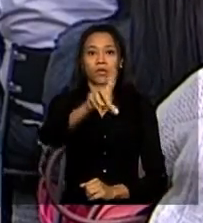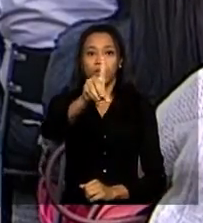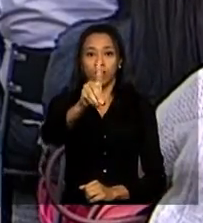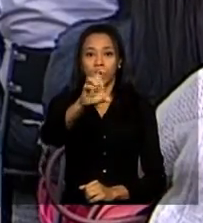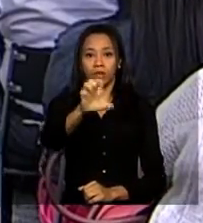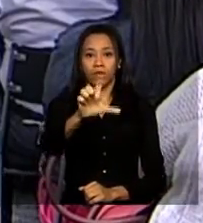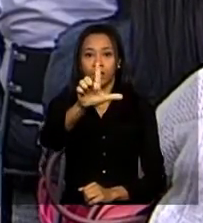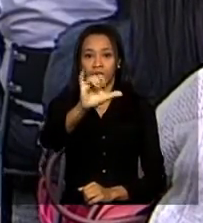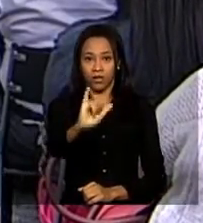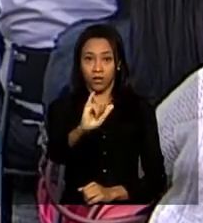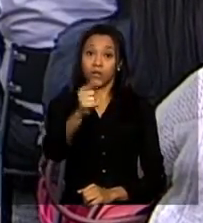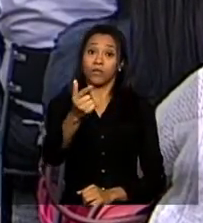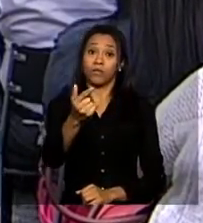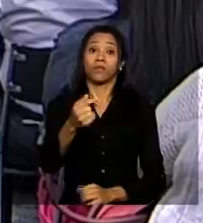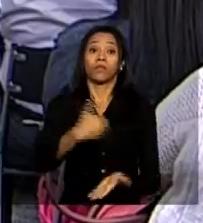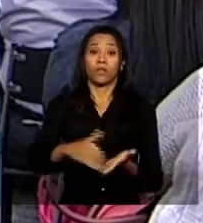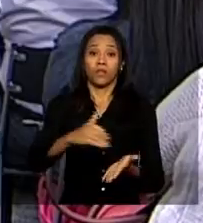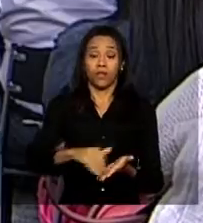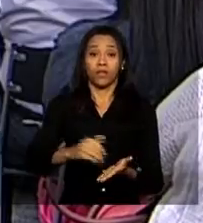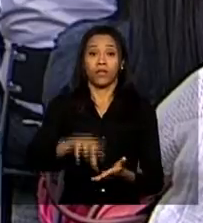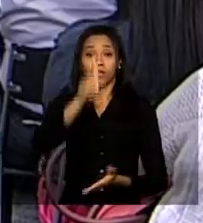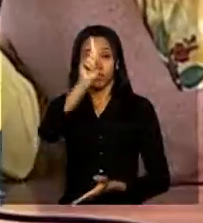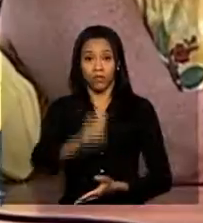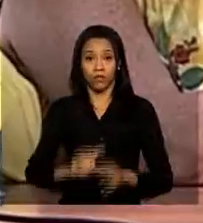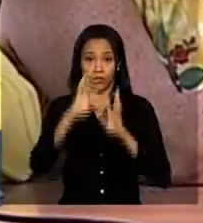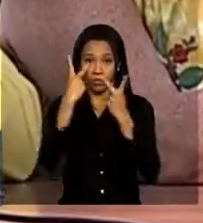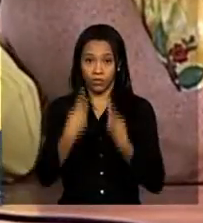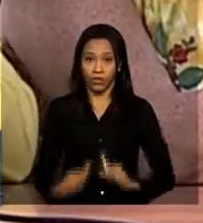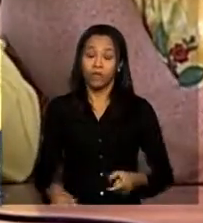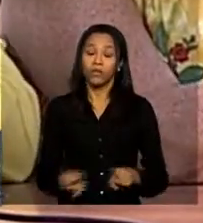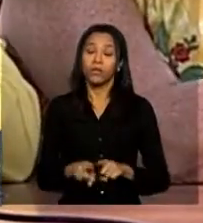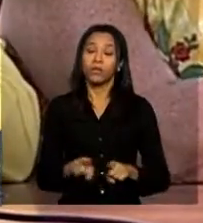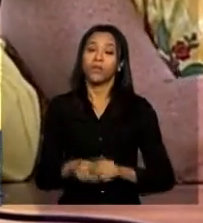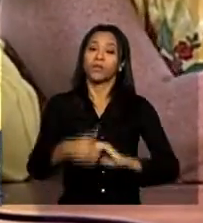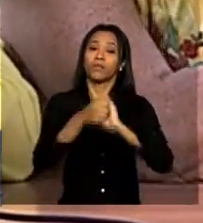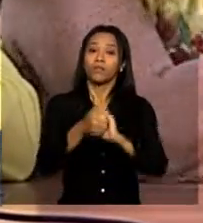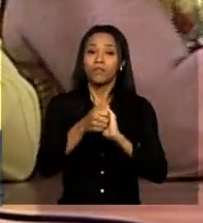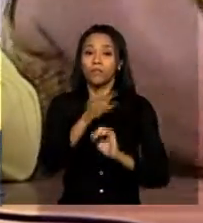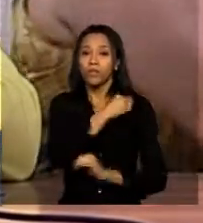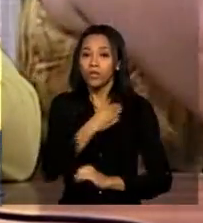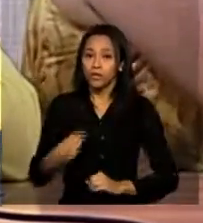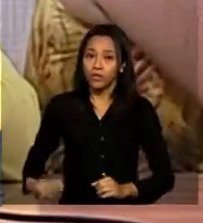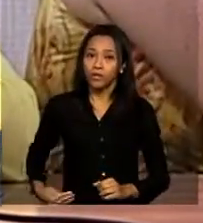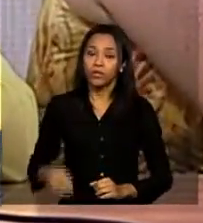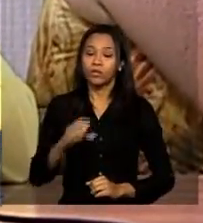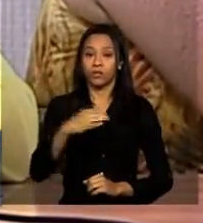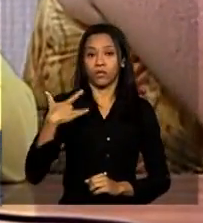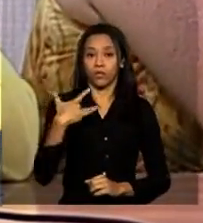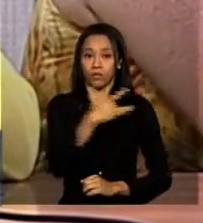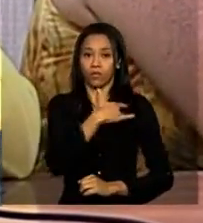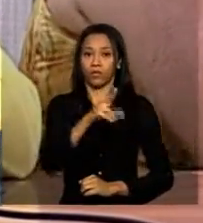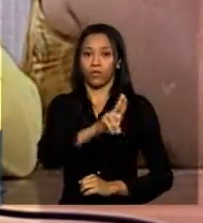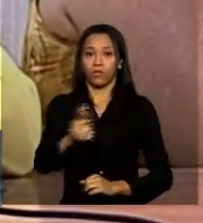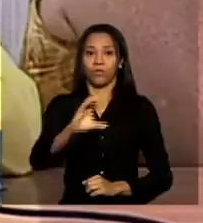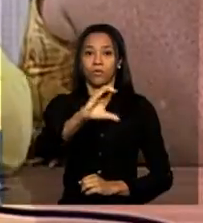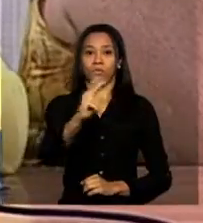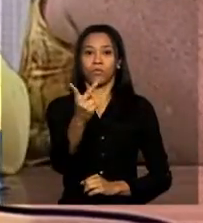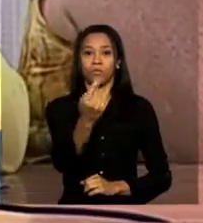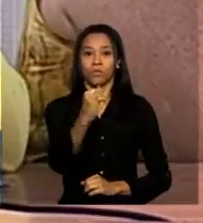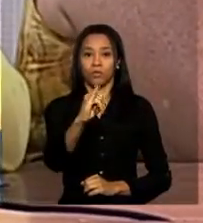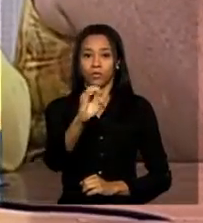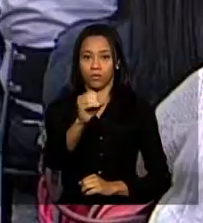de Direitos Humanos, o ministro Arthur Chioro, do Ministério da Saúde, o ministro Rosseto, da